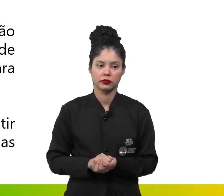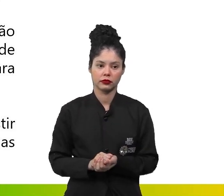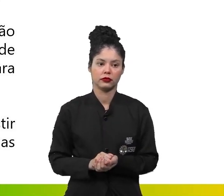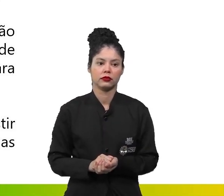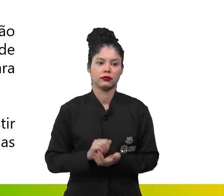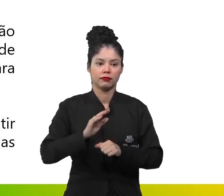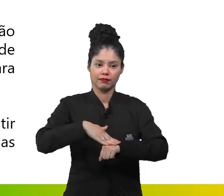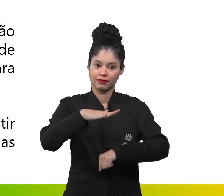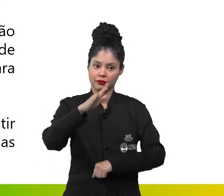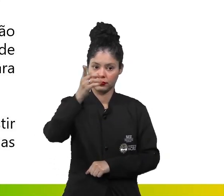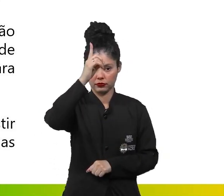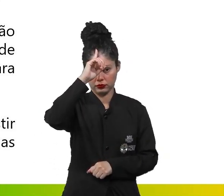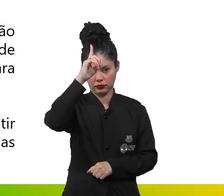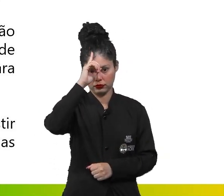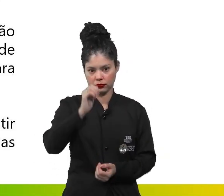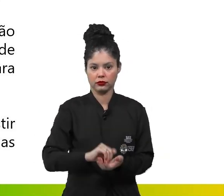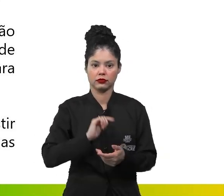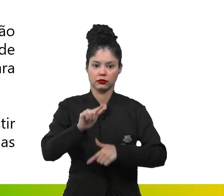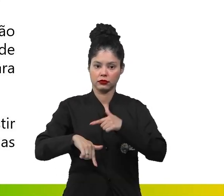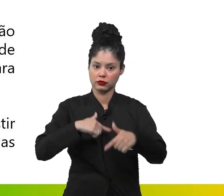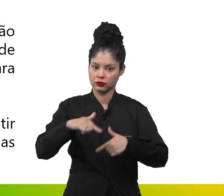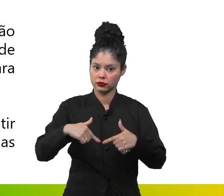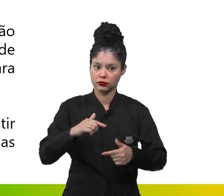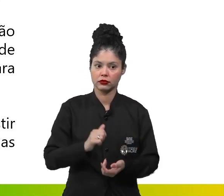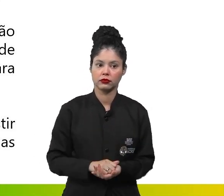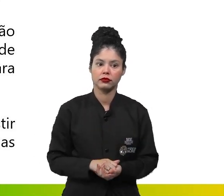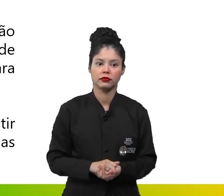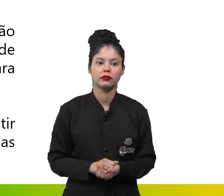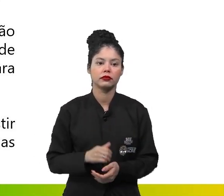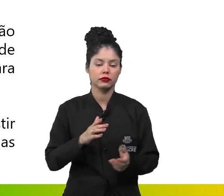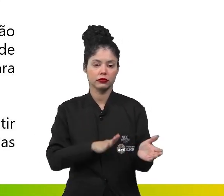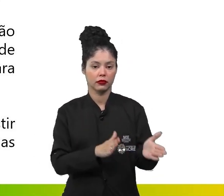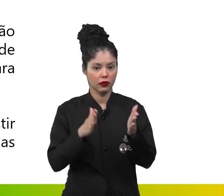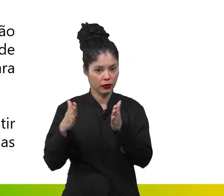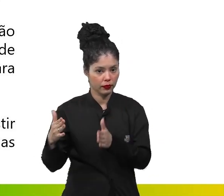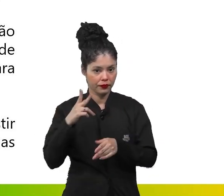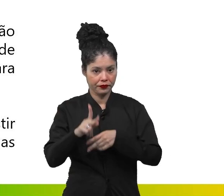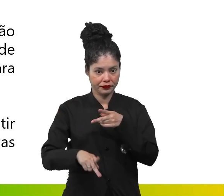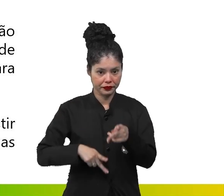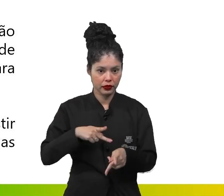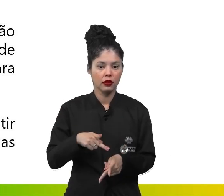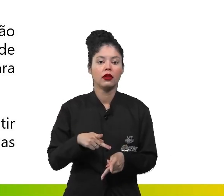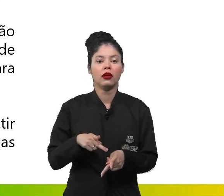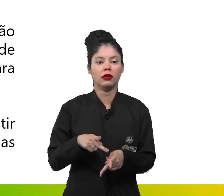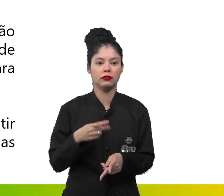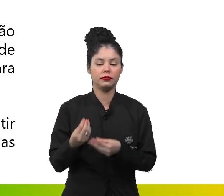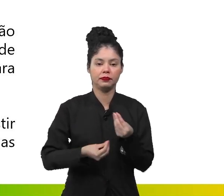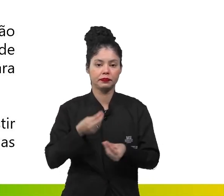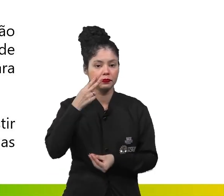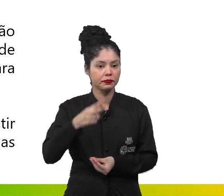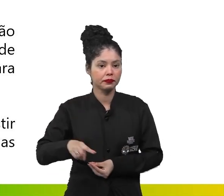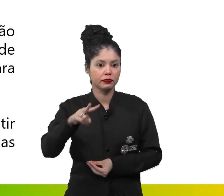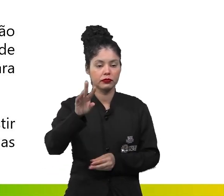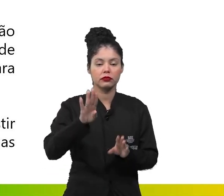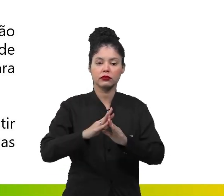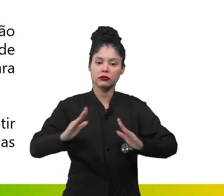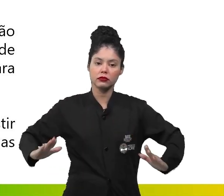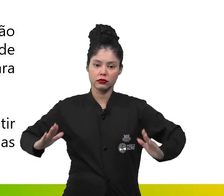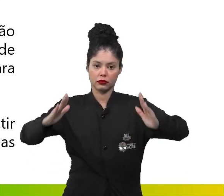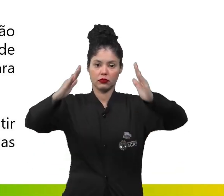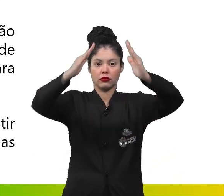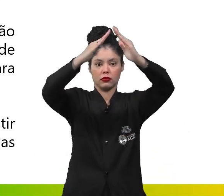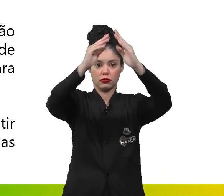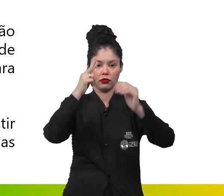brasileira, mais adultos em idade para trabalhar. Ou seja, a maior parte da população, conforme a gente viu lá na pirâmide etária